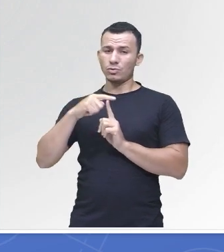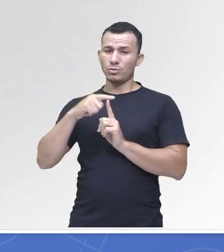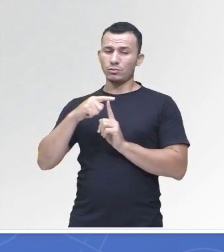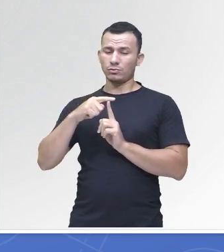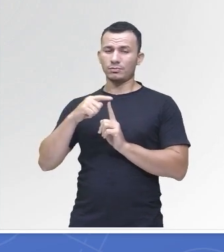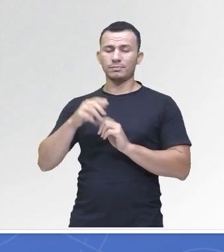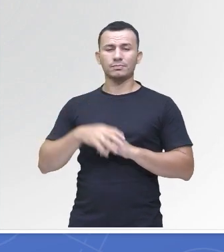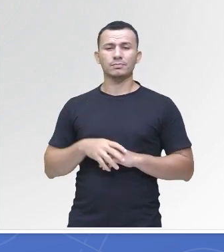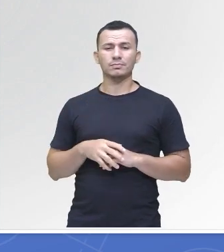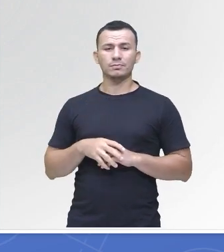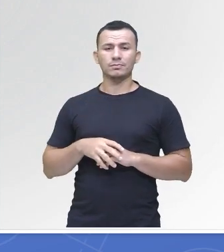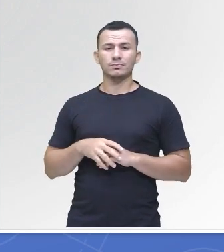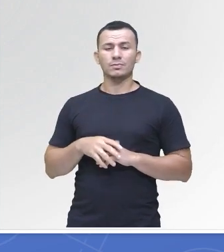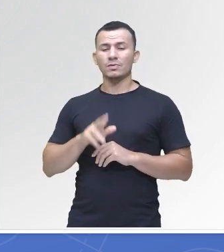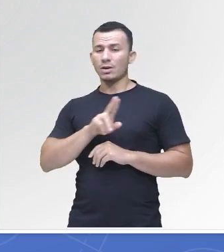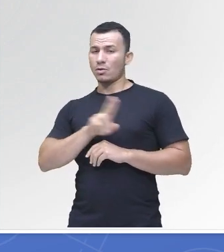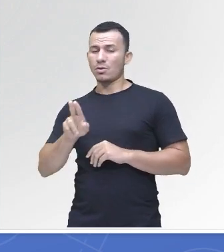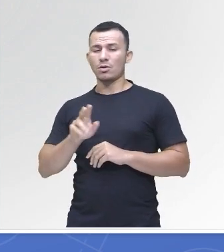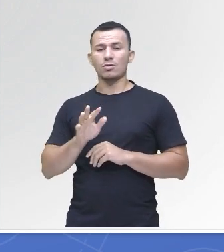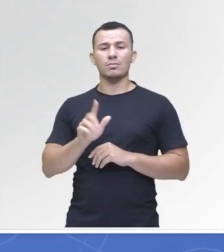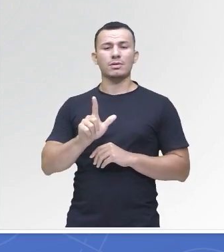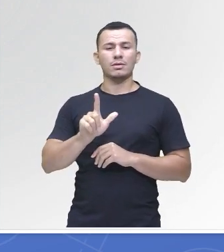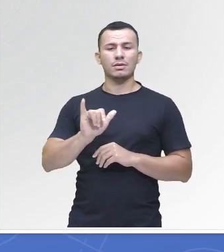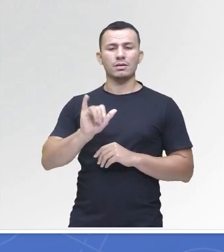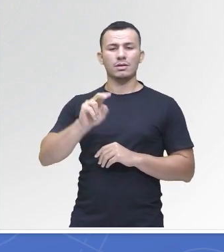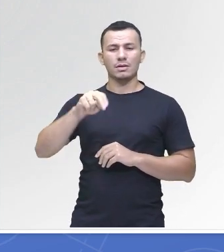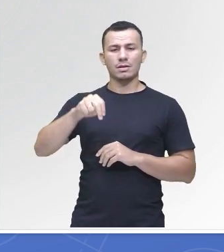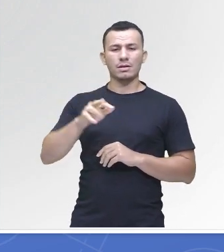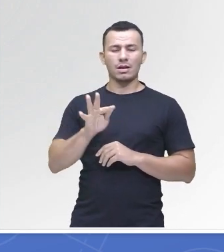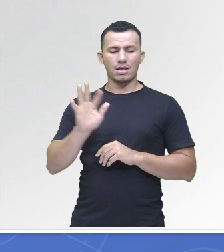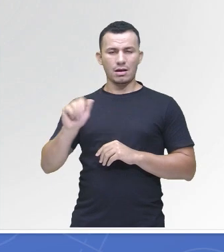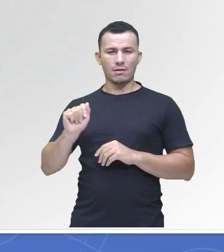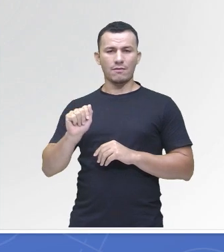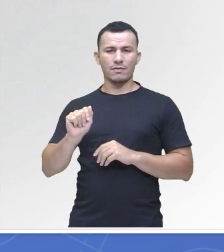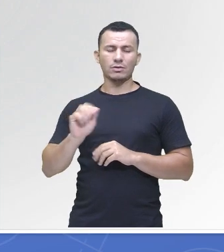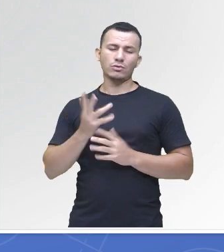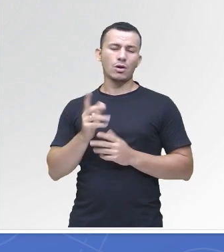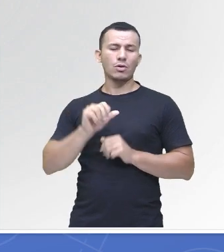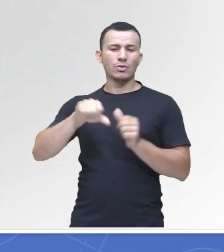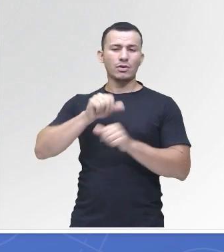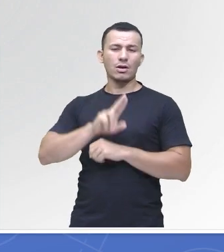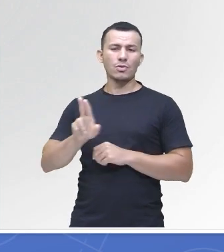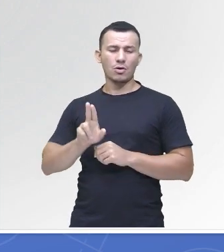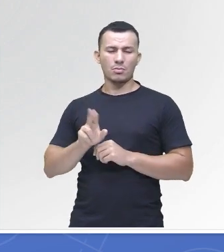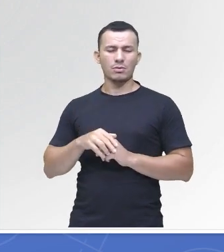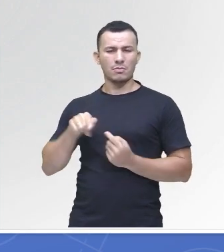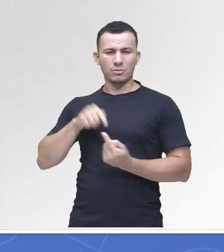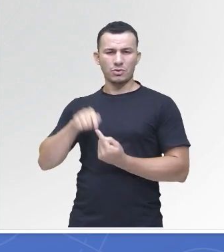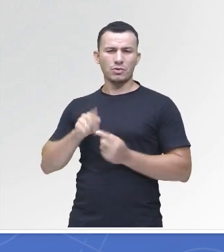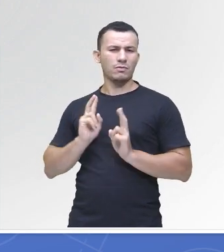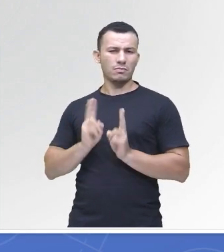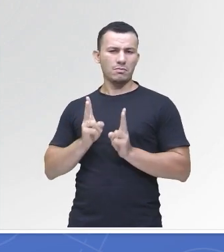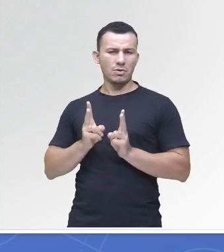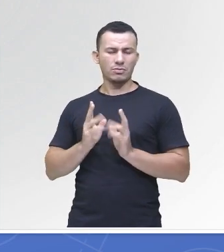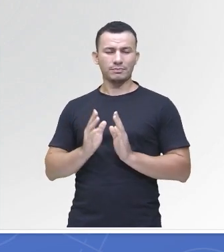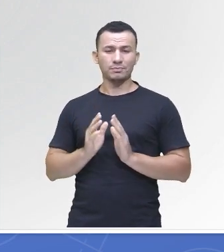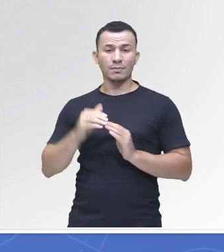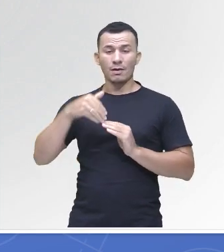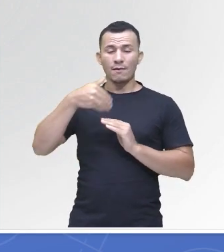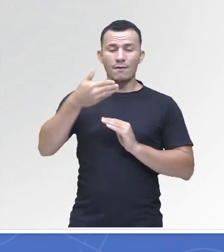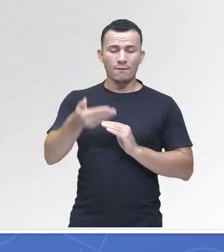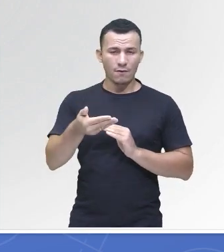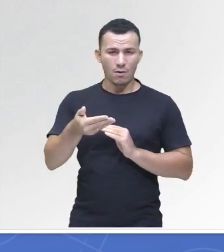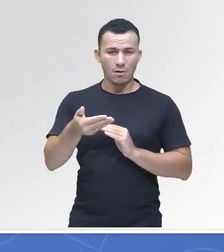é justamente a linfa, tá bom? Então ele só vai mudar de nome, o fluido é o mesmo. Quando tá fora, fluido